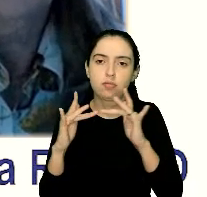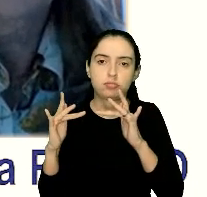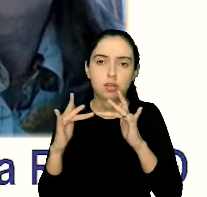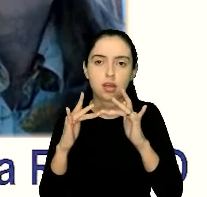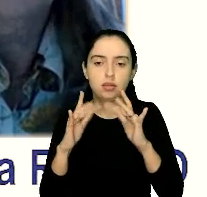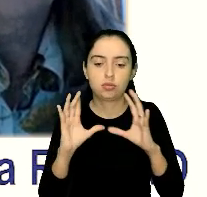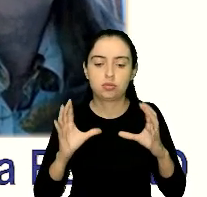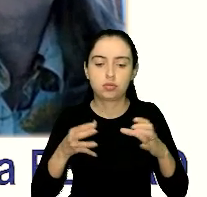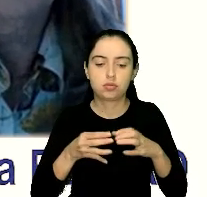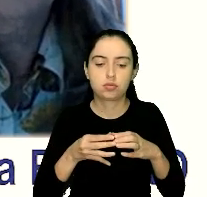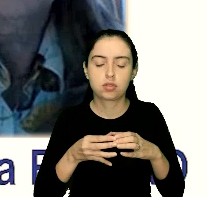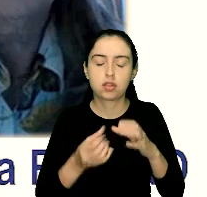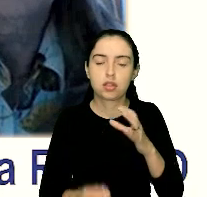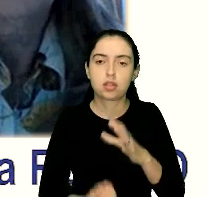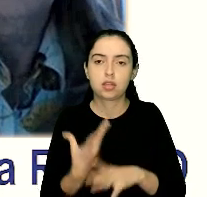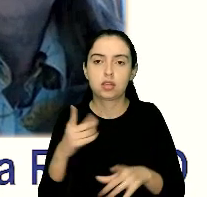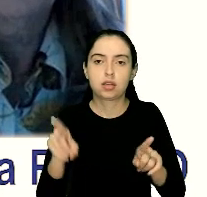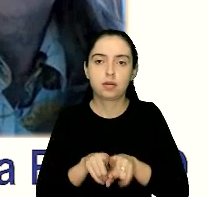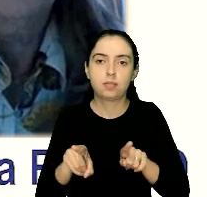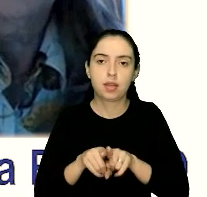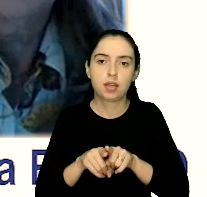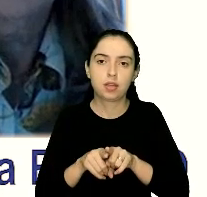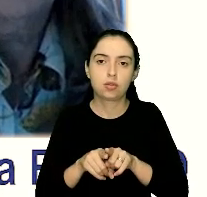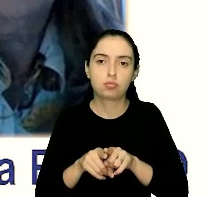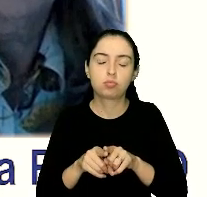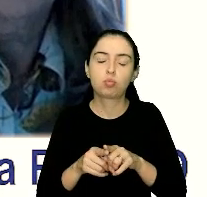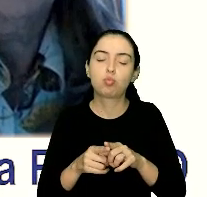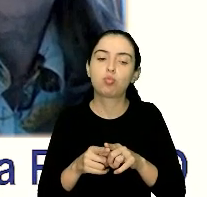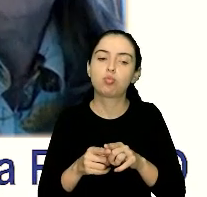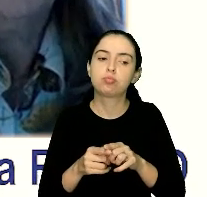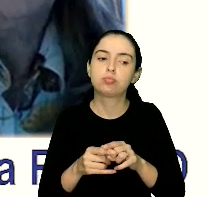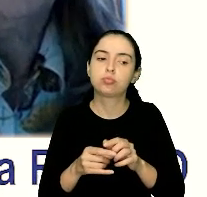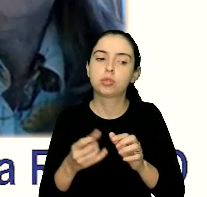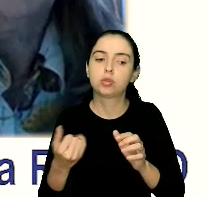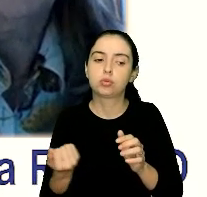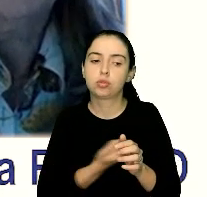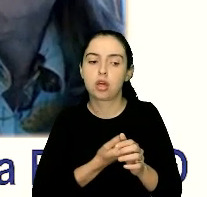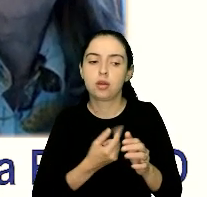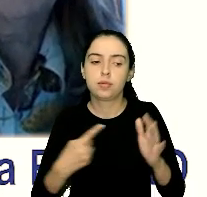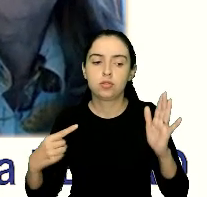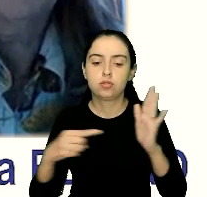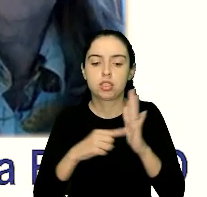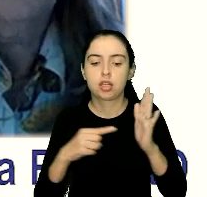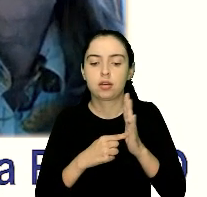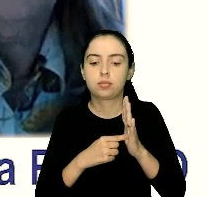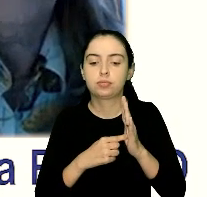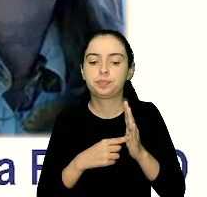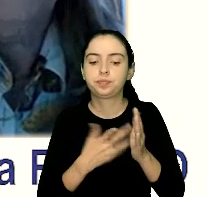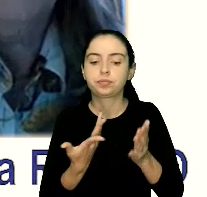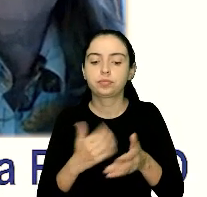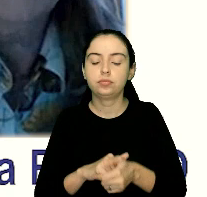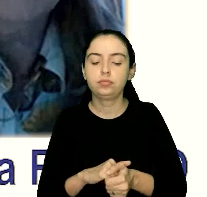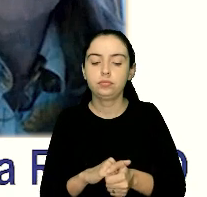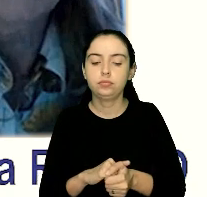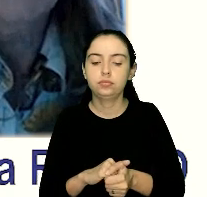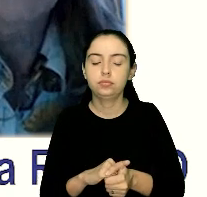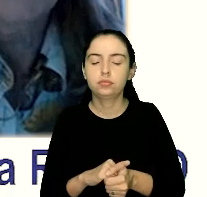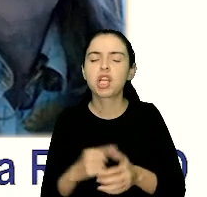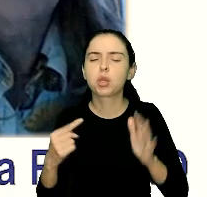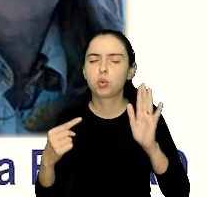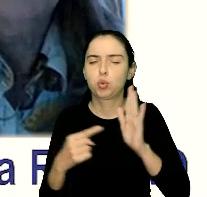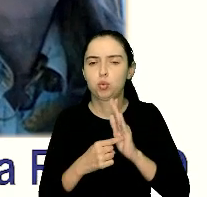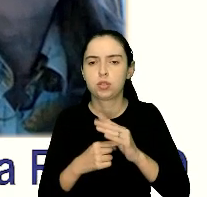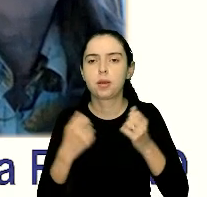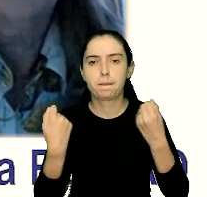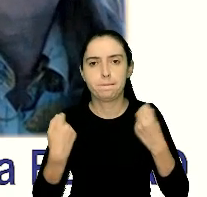um canal de denúncias. A SEAMA criou um canal de denúncias, essas denúncias elas podem